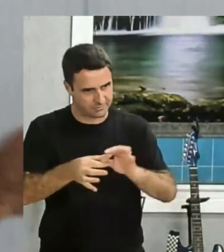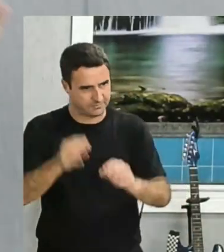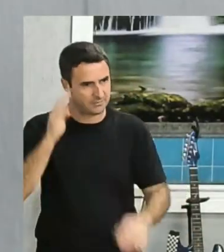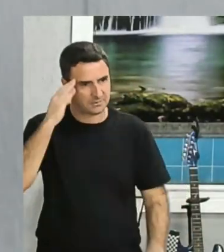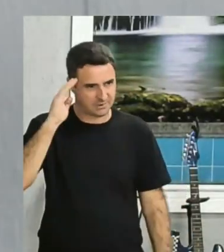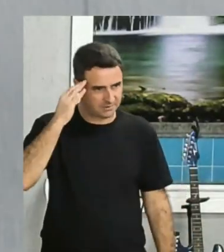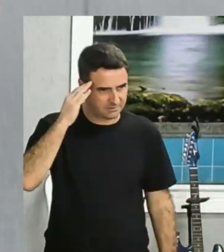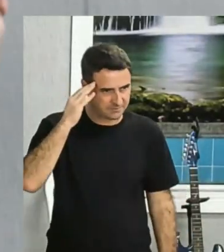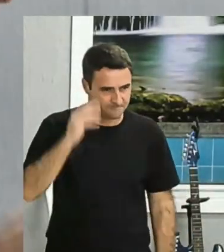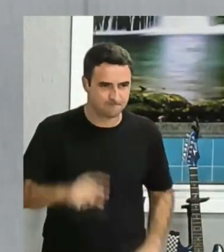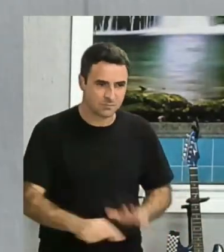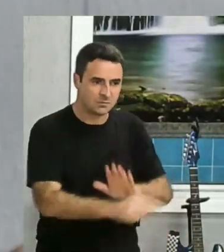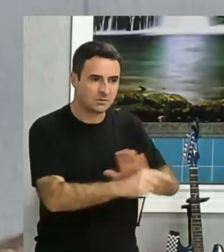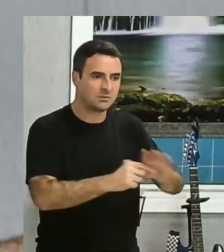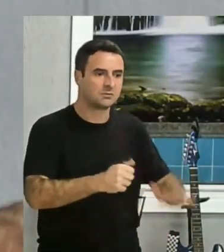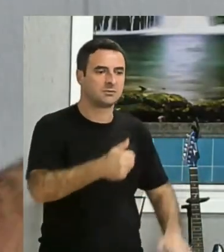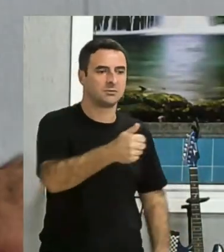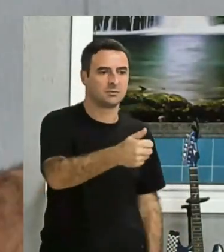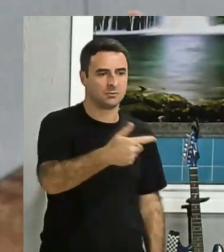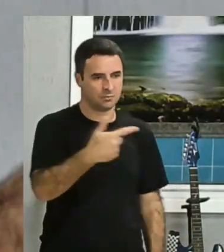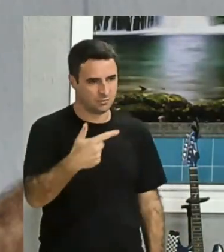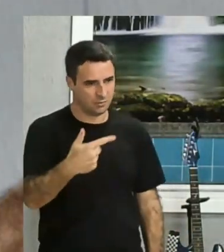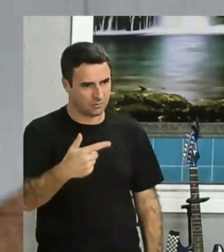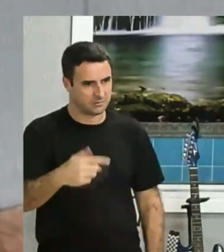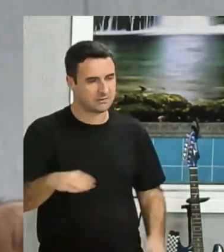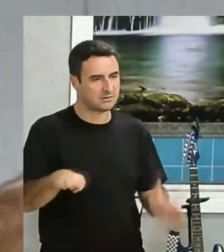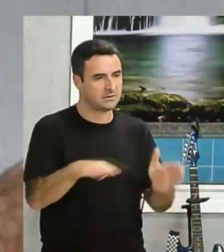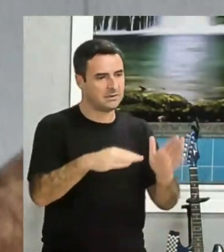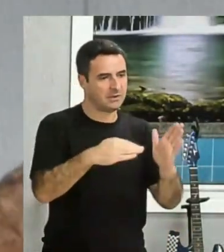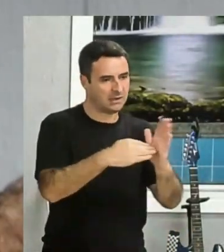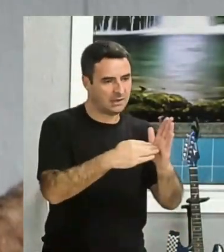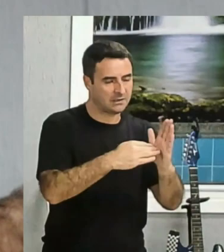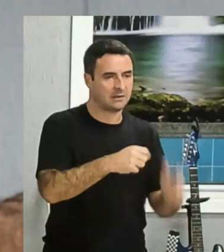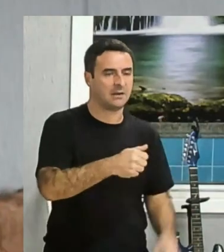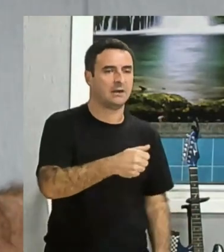versículos 12 a 16, em terceiro lugar,